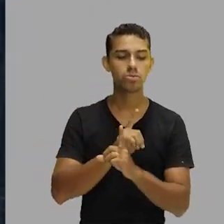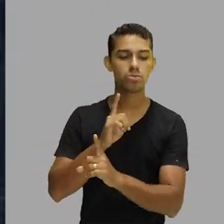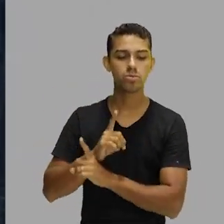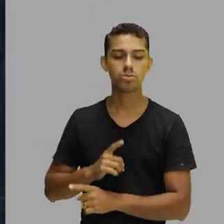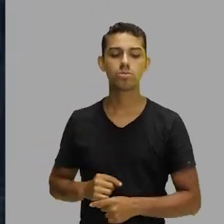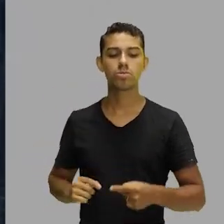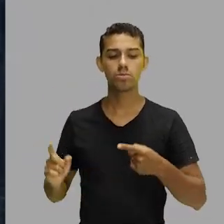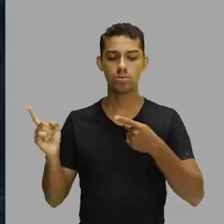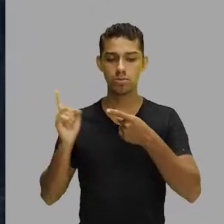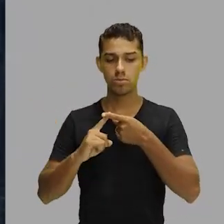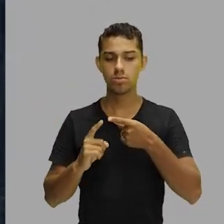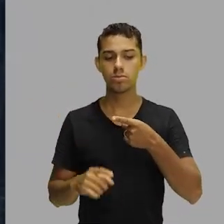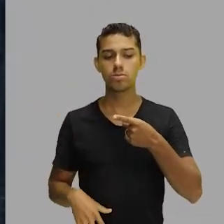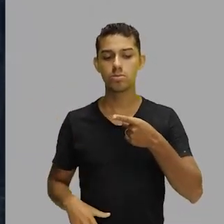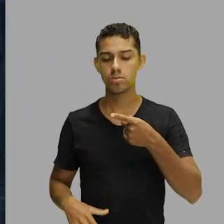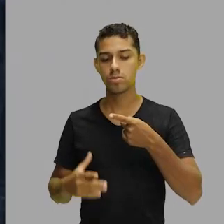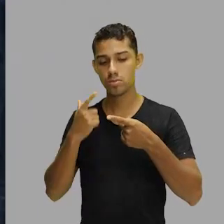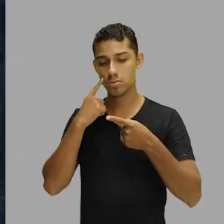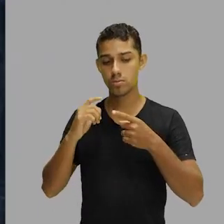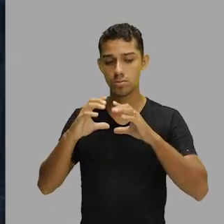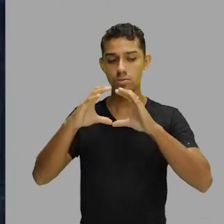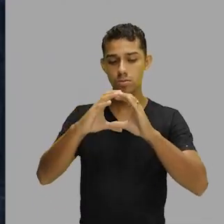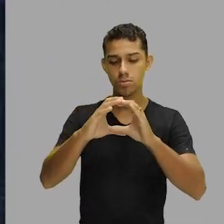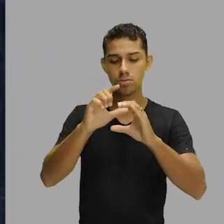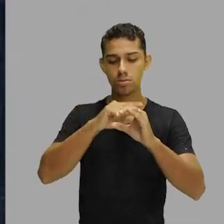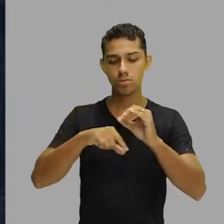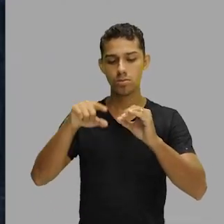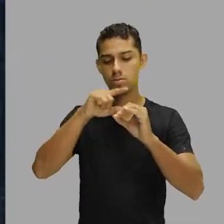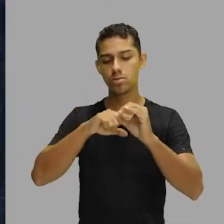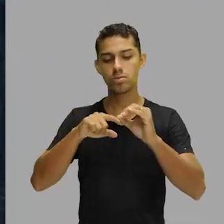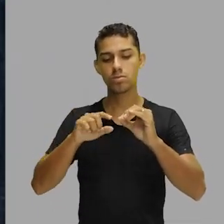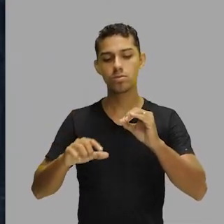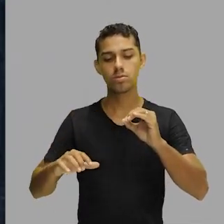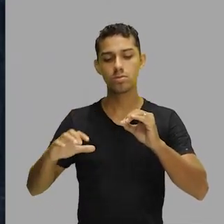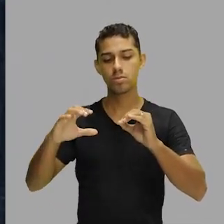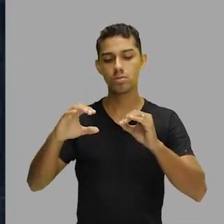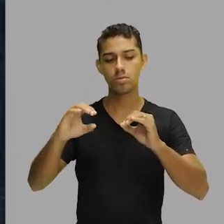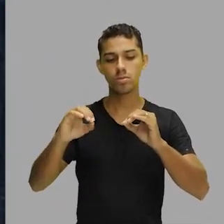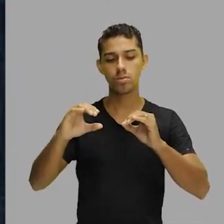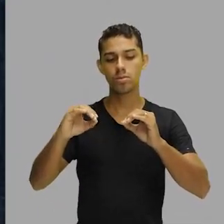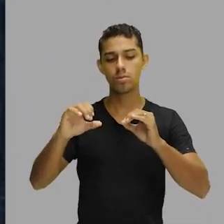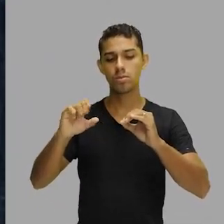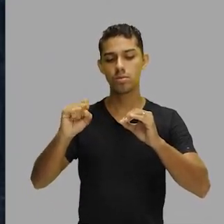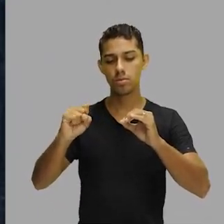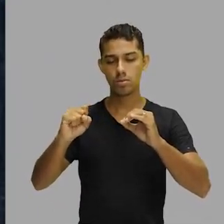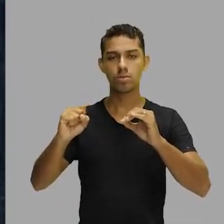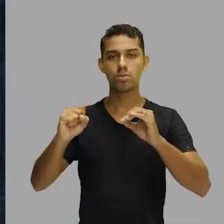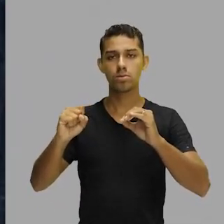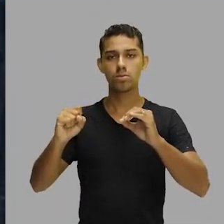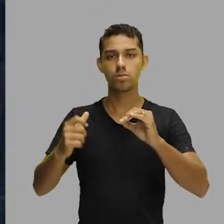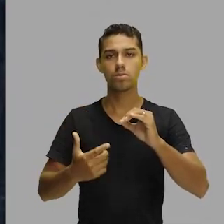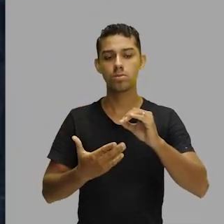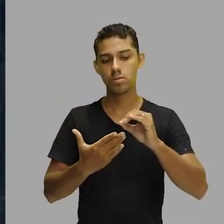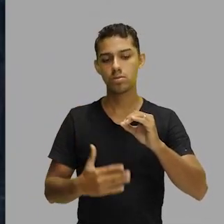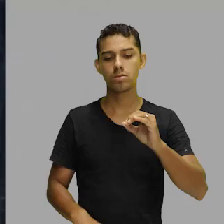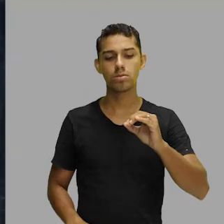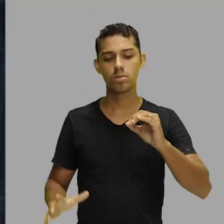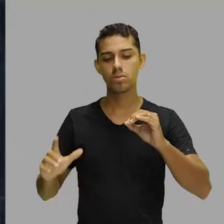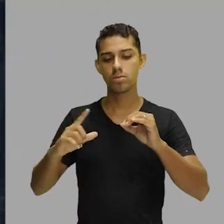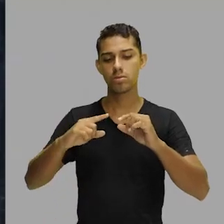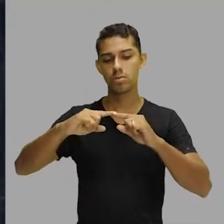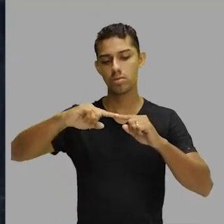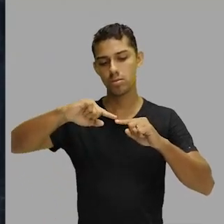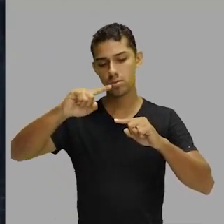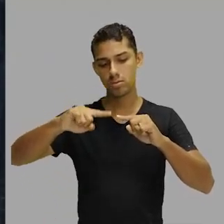bactérias? Nós temos o formato redondo, né, que a gente chama de cocos, são os cocos. Nós temos o